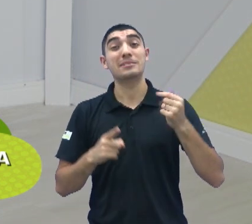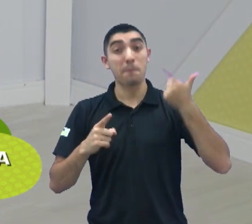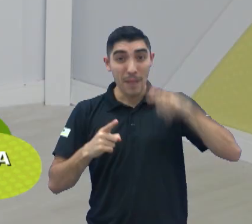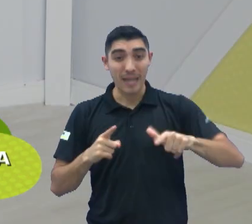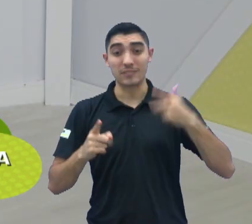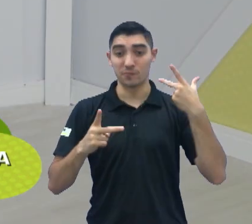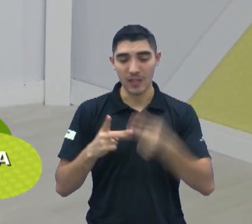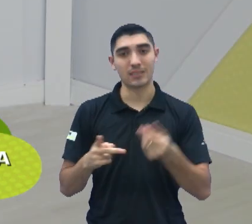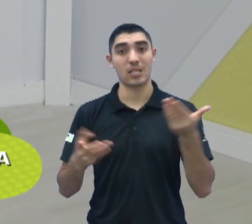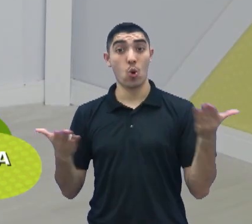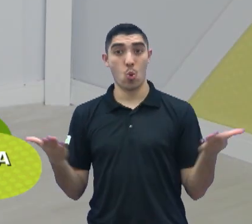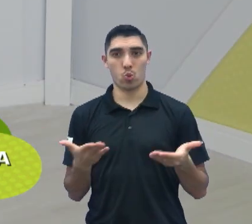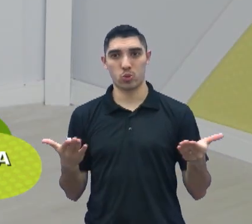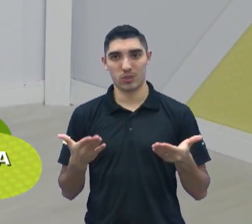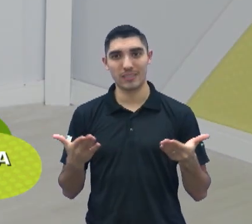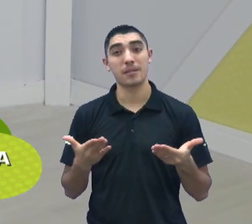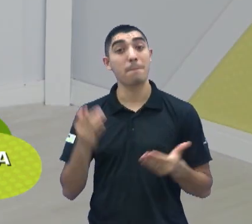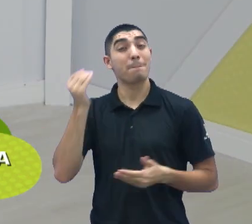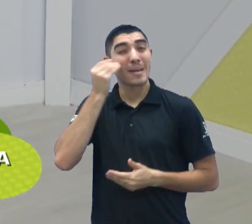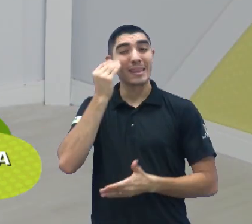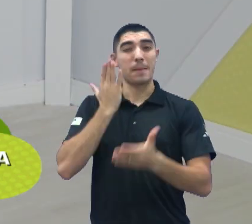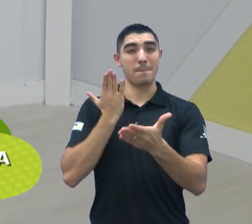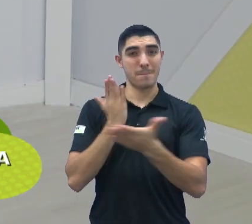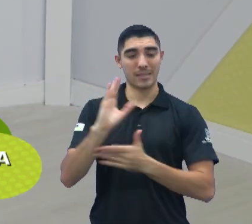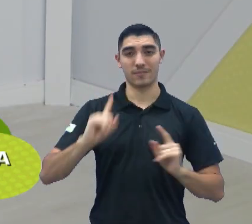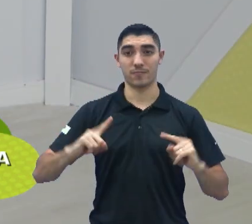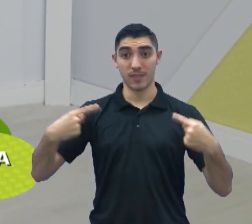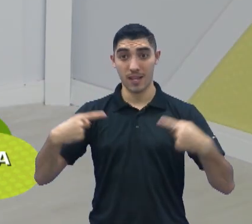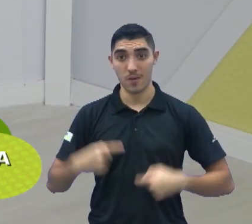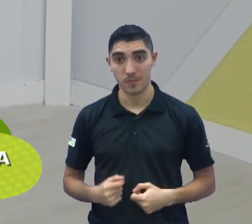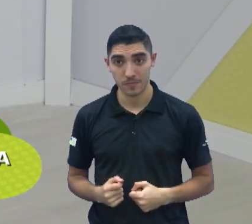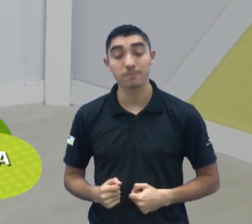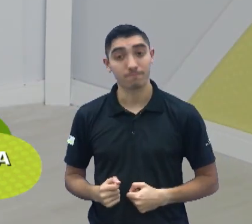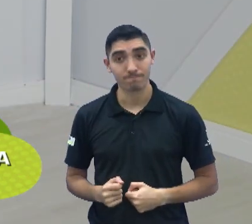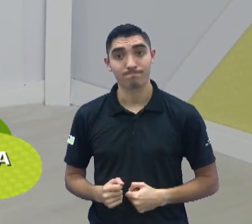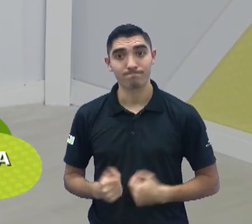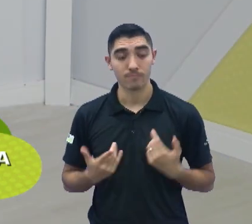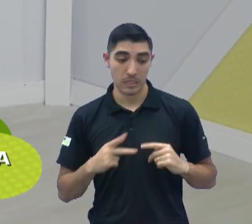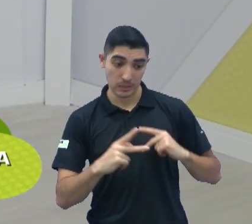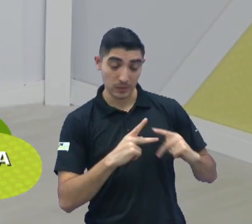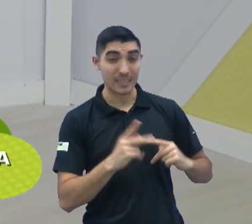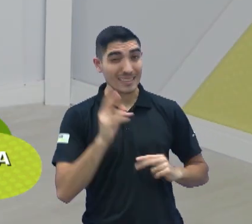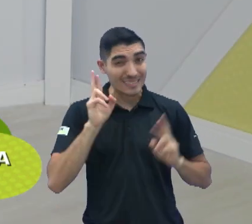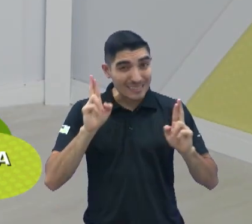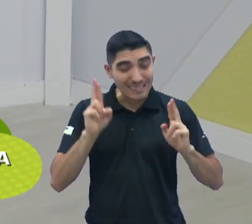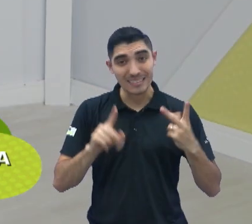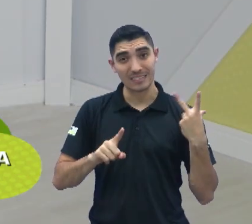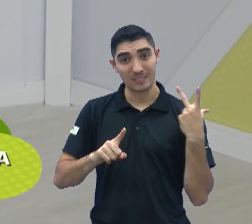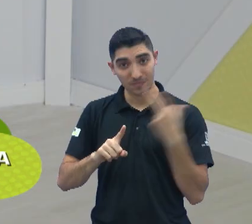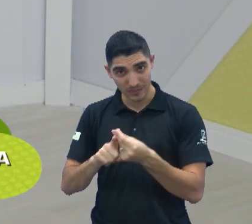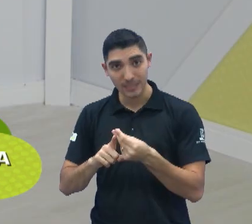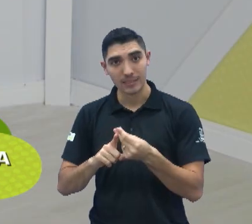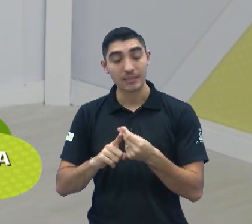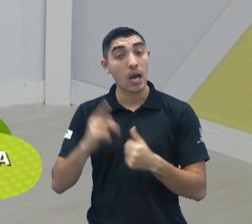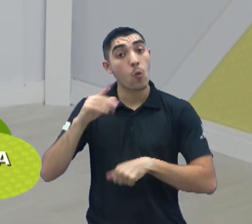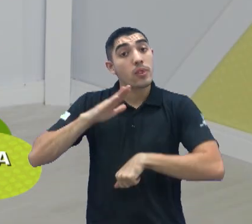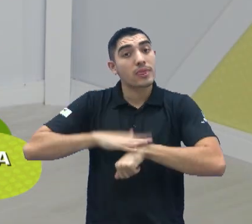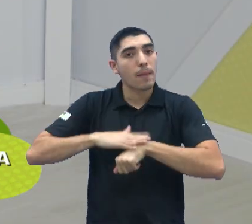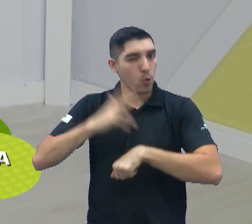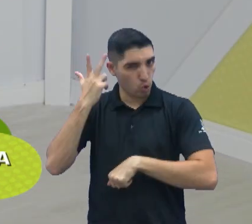vantagem, com a vaga na grande final do Campeonato Paulista. O São José precisa vencer a partida, né, a partida regular que eles